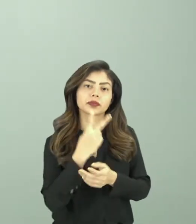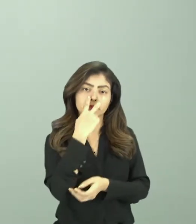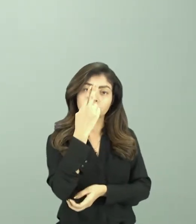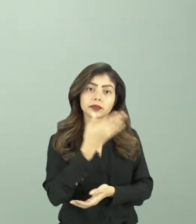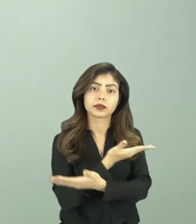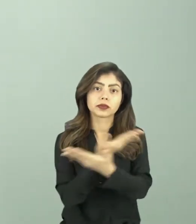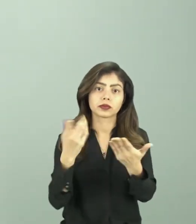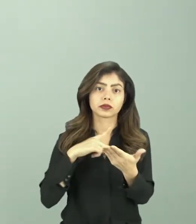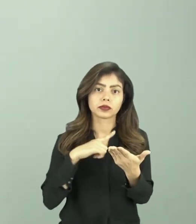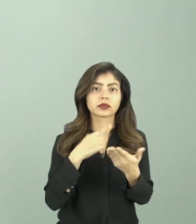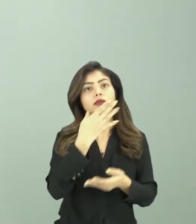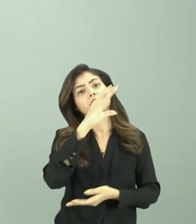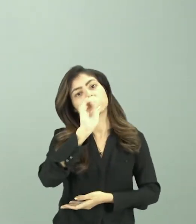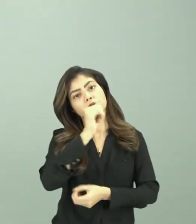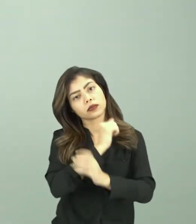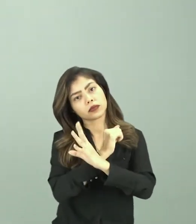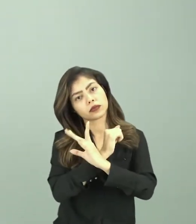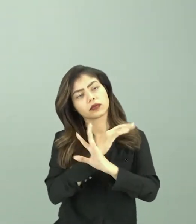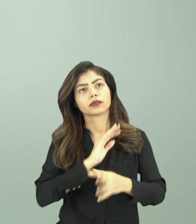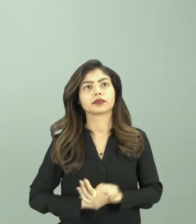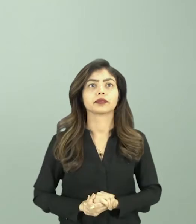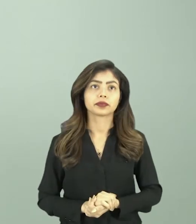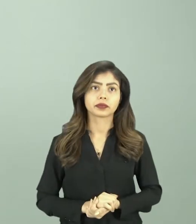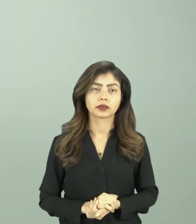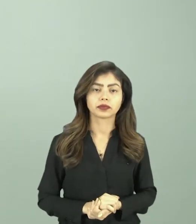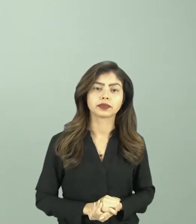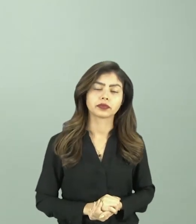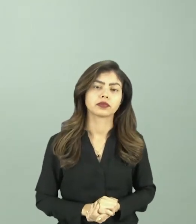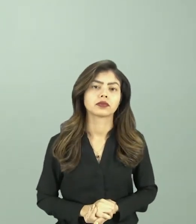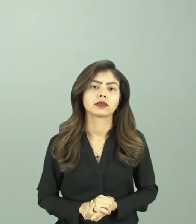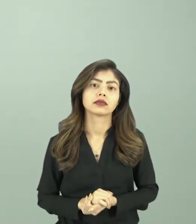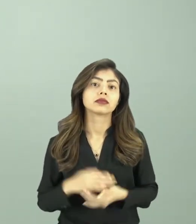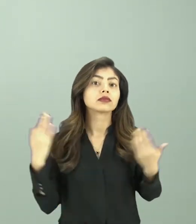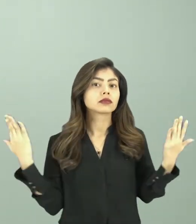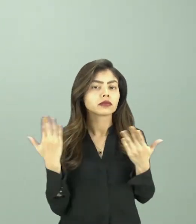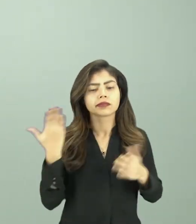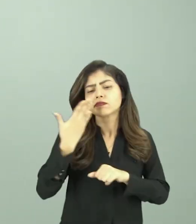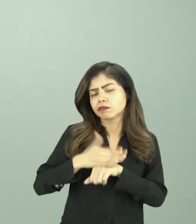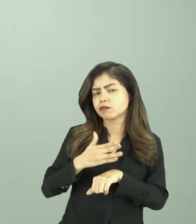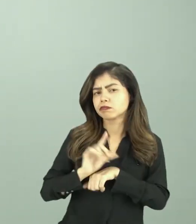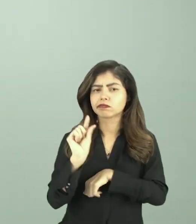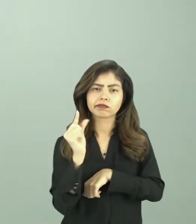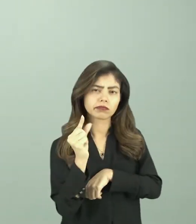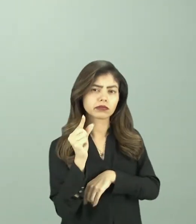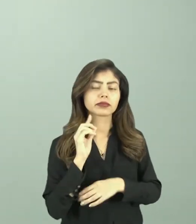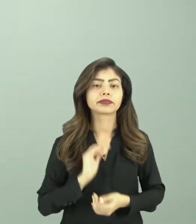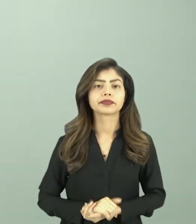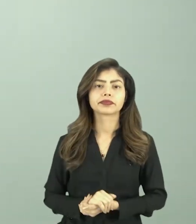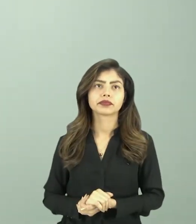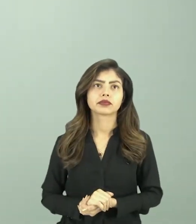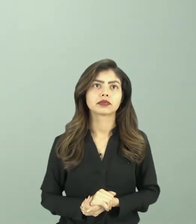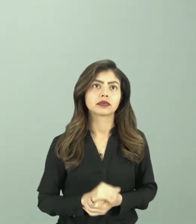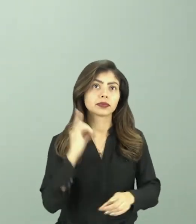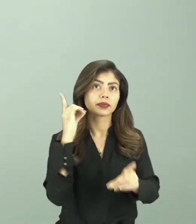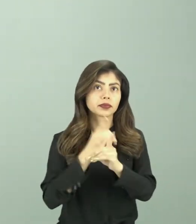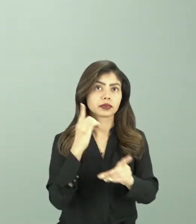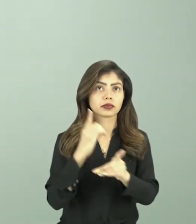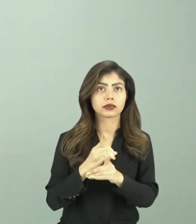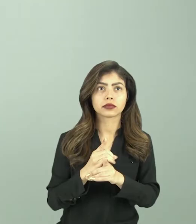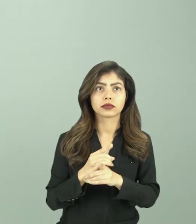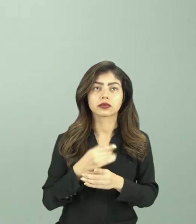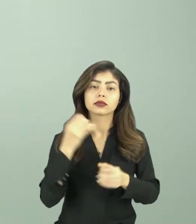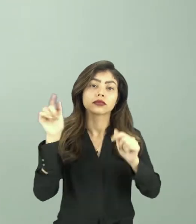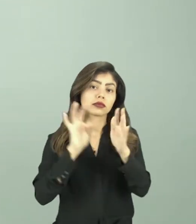substâncias que são classificadas como ácidas. E aí a gente vai exercitar um pouco sobre a identificação